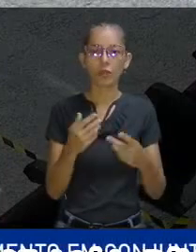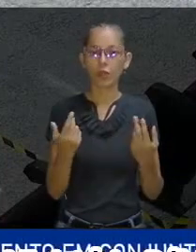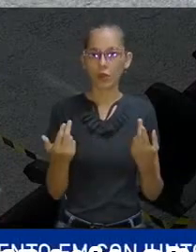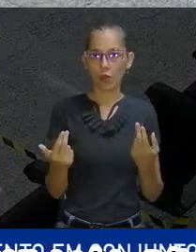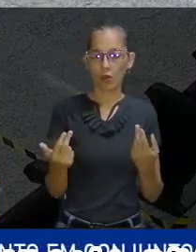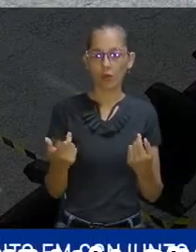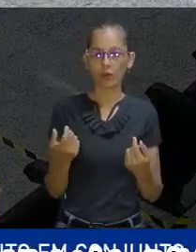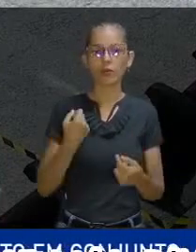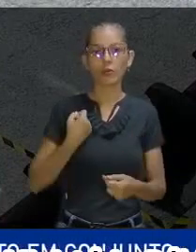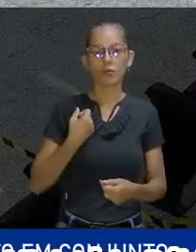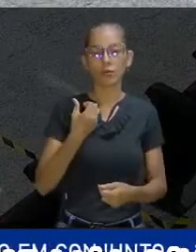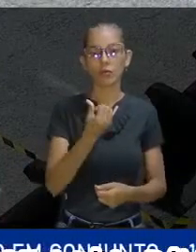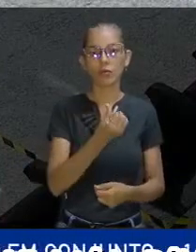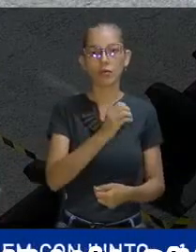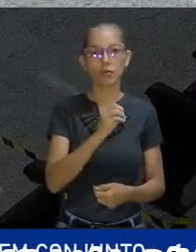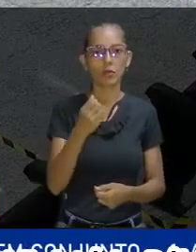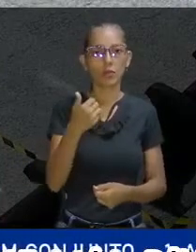que é a